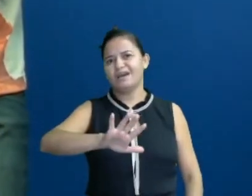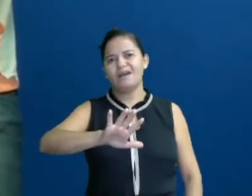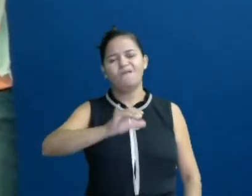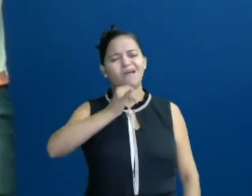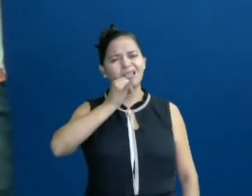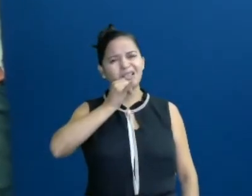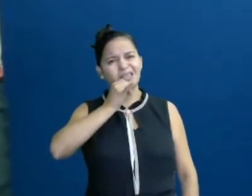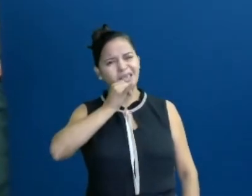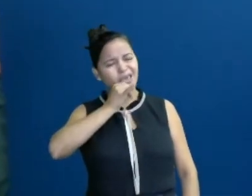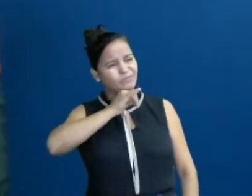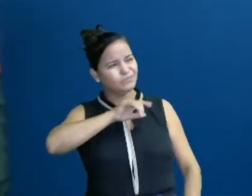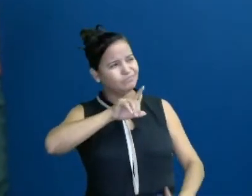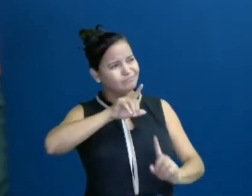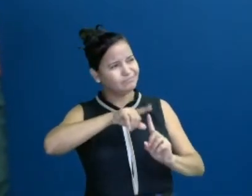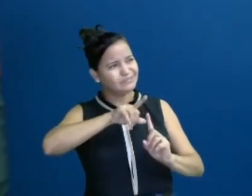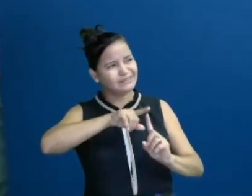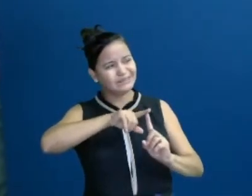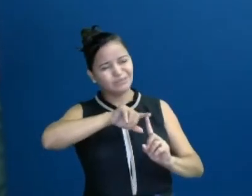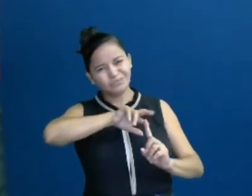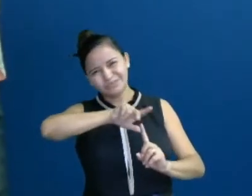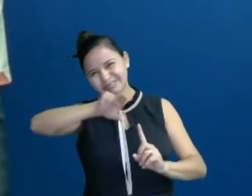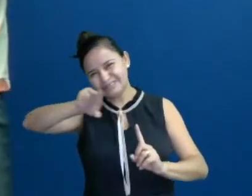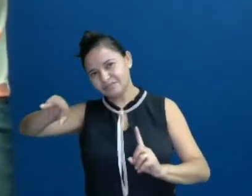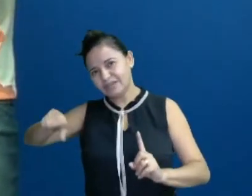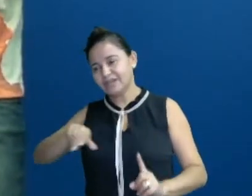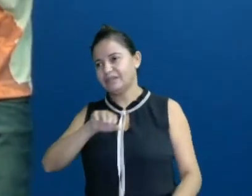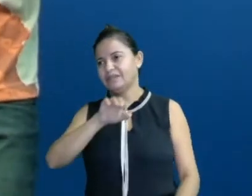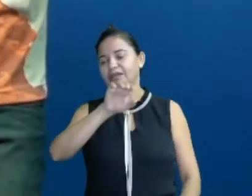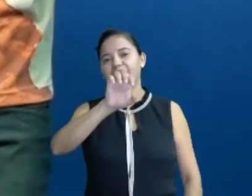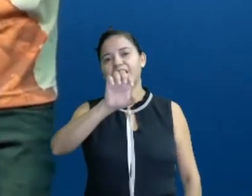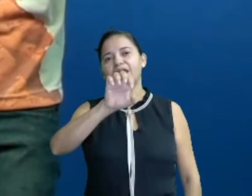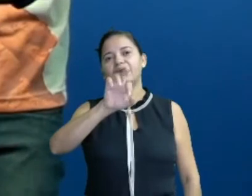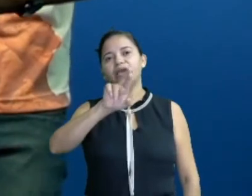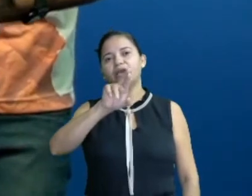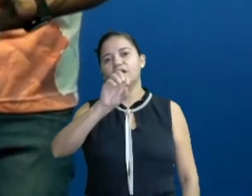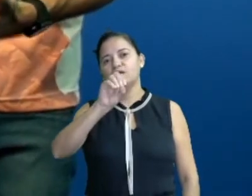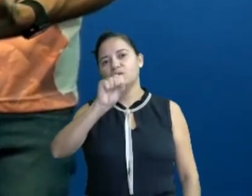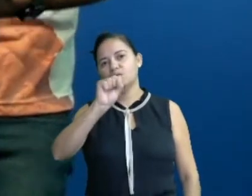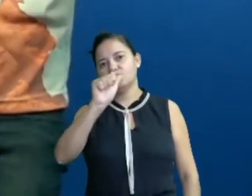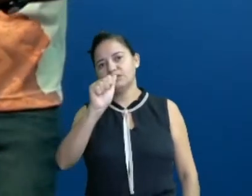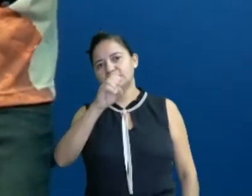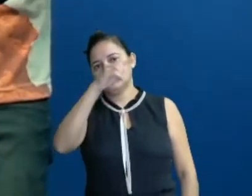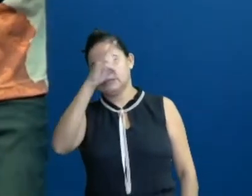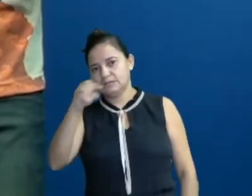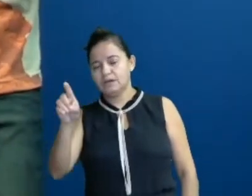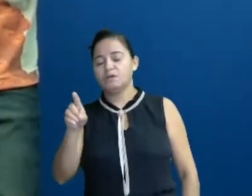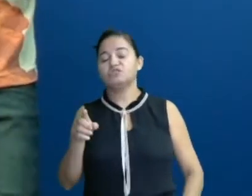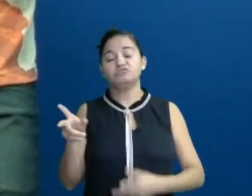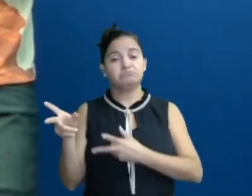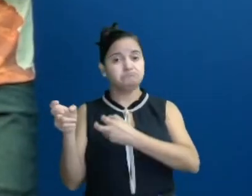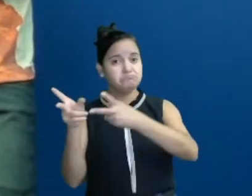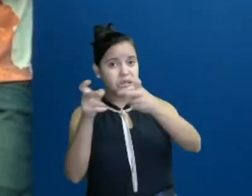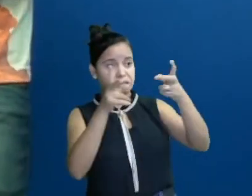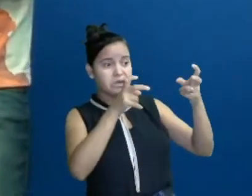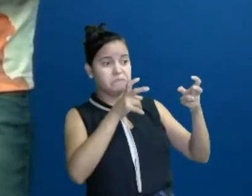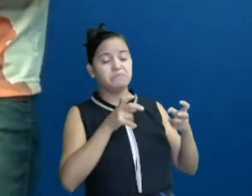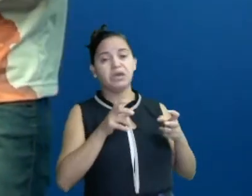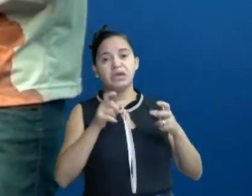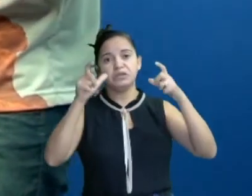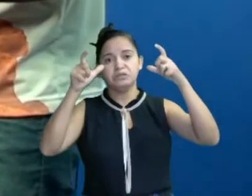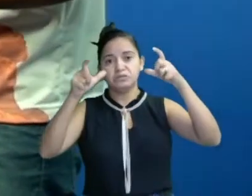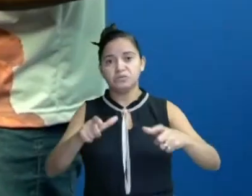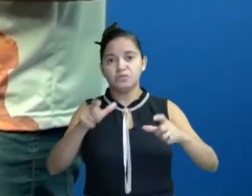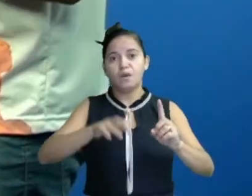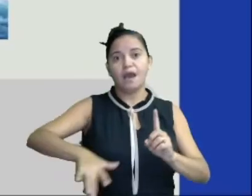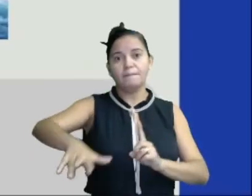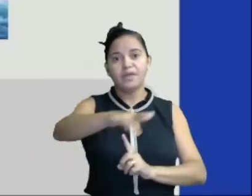alguns exemplos de tipos de processos erosivos que a gente está frequentemente observando nos ambientes